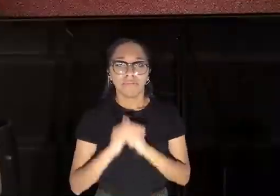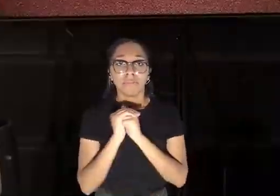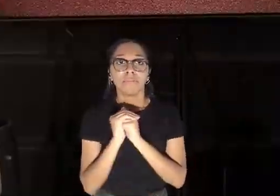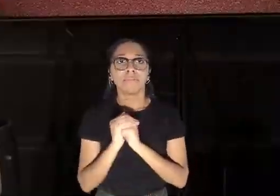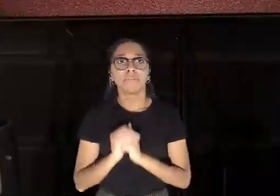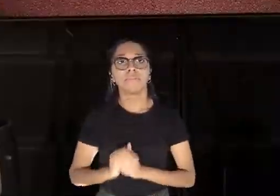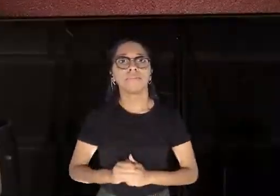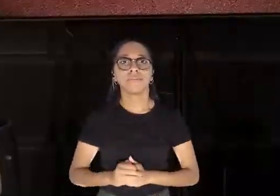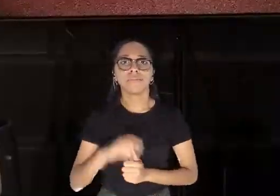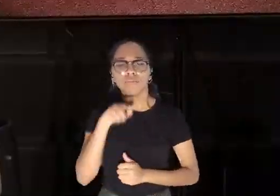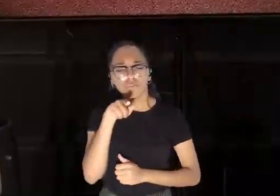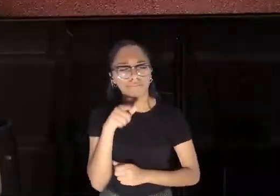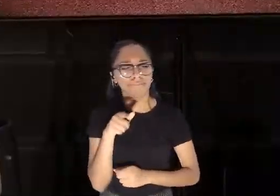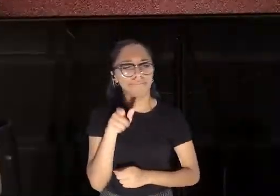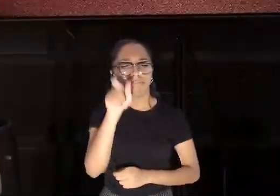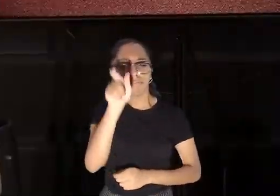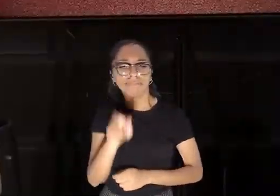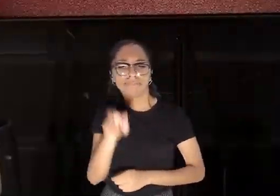confiante?